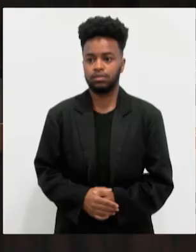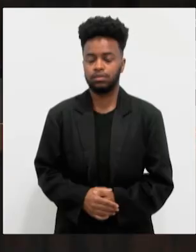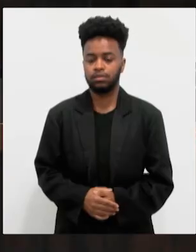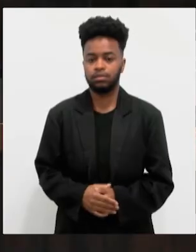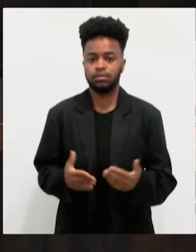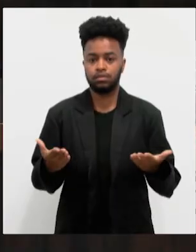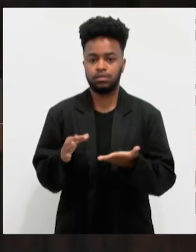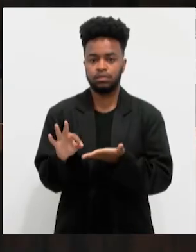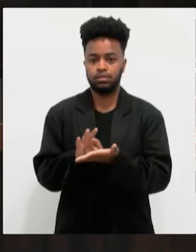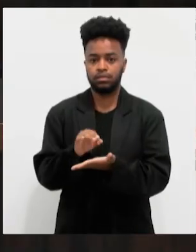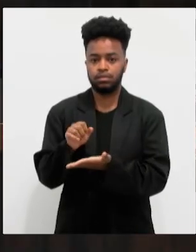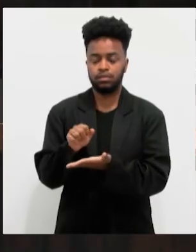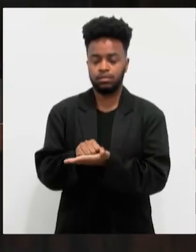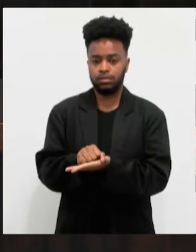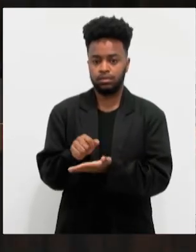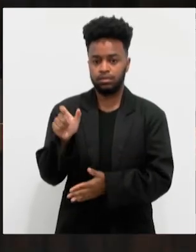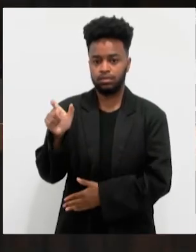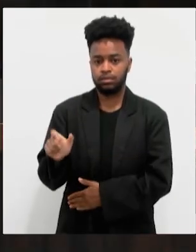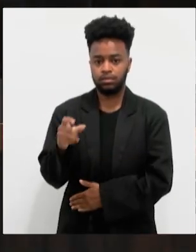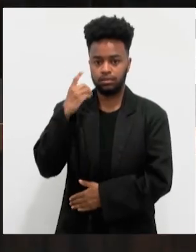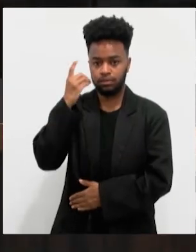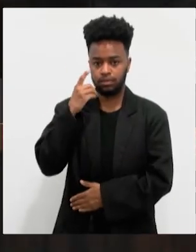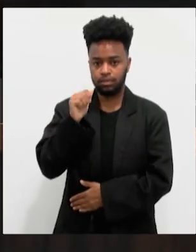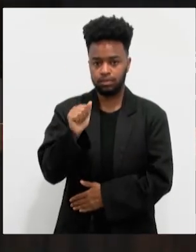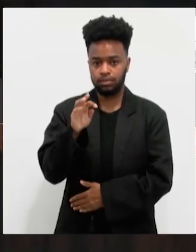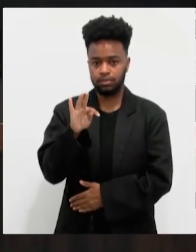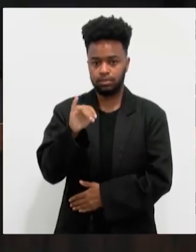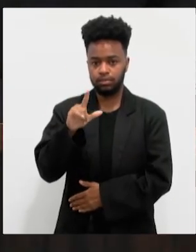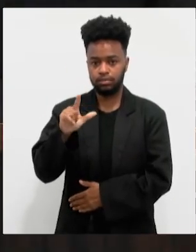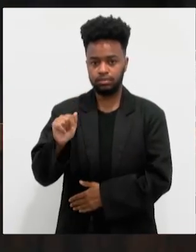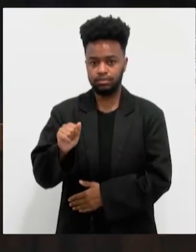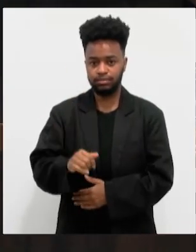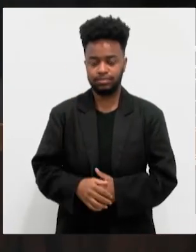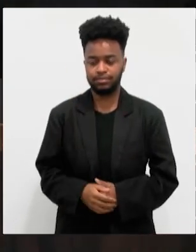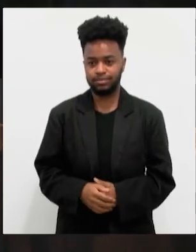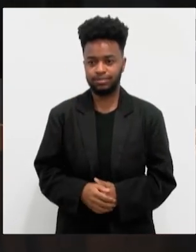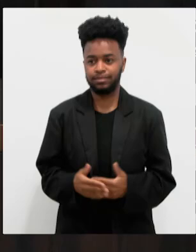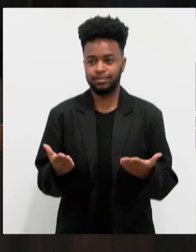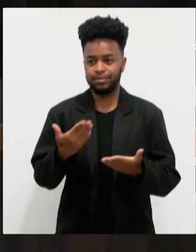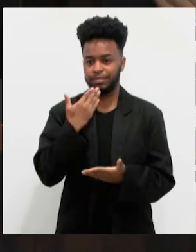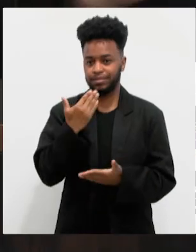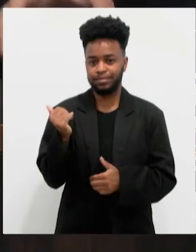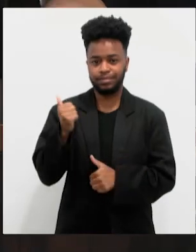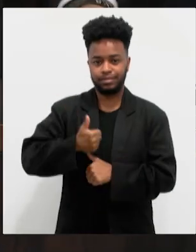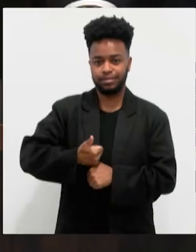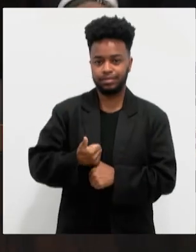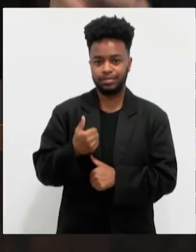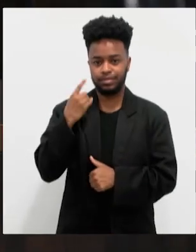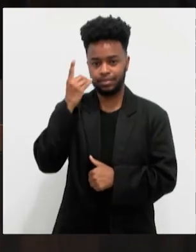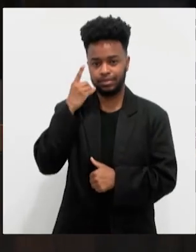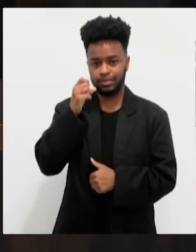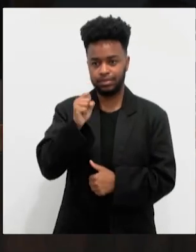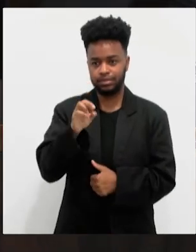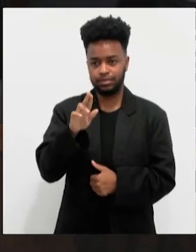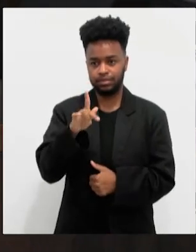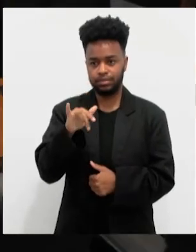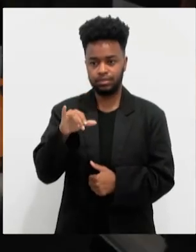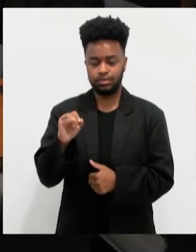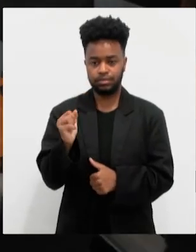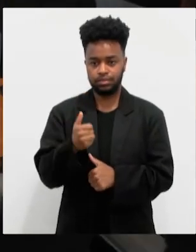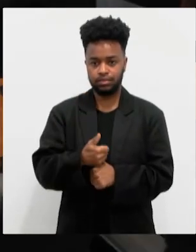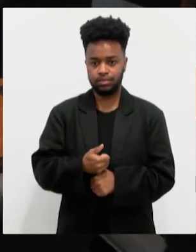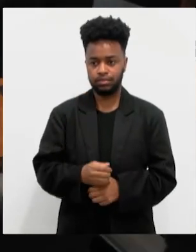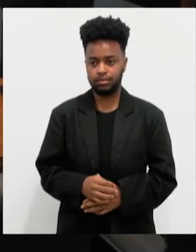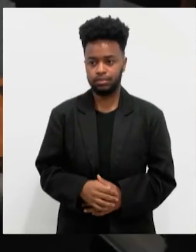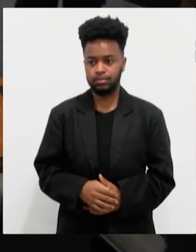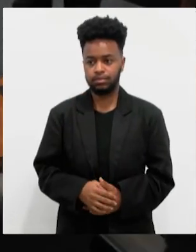Próximo orador inscrito é o nobre deputado Átila Nunes. Passa a presidência aqui ao nobre deputado Sérgio Fernandes.